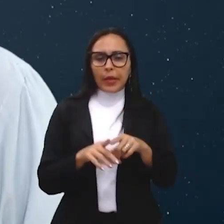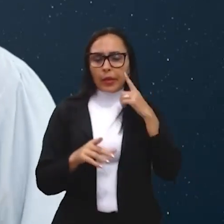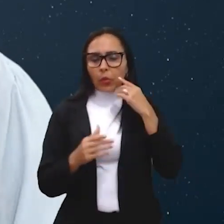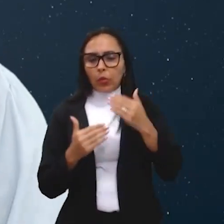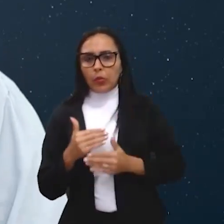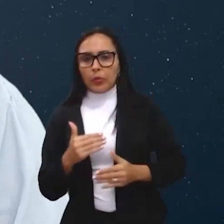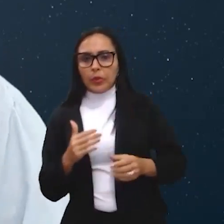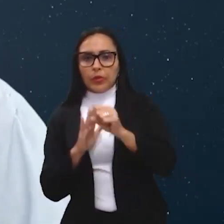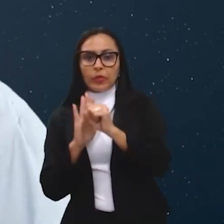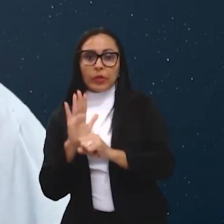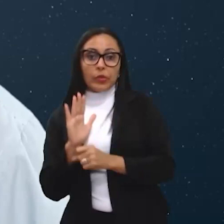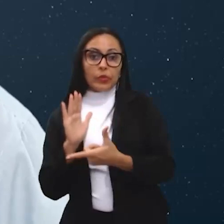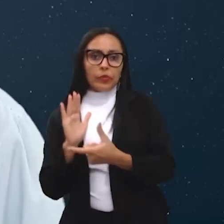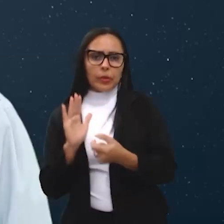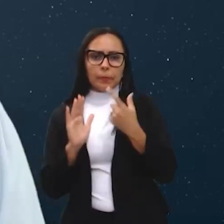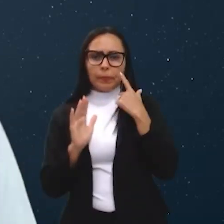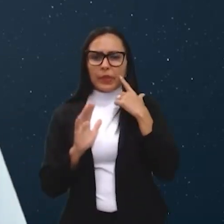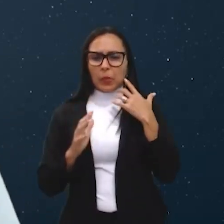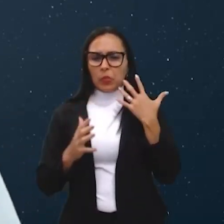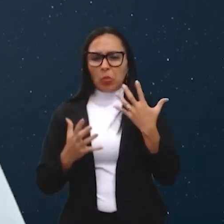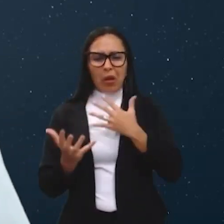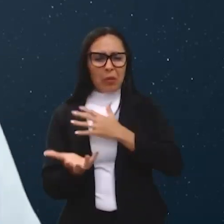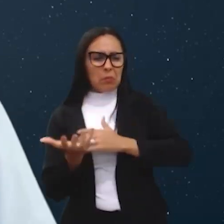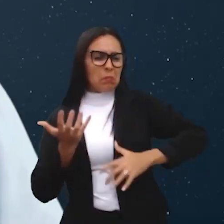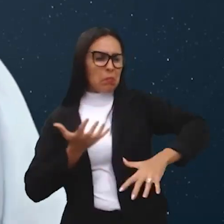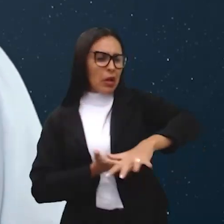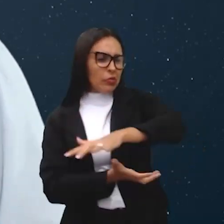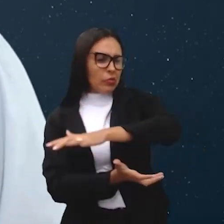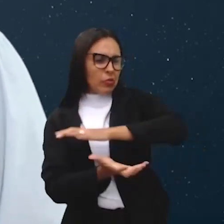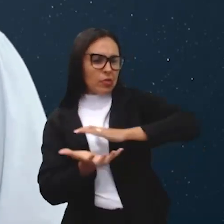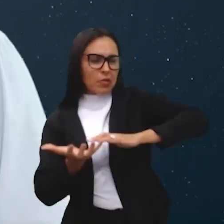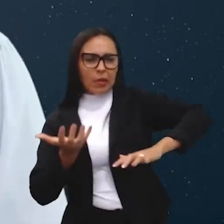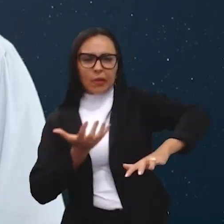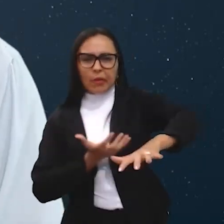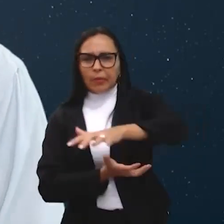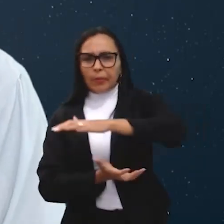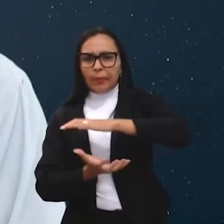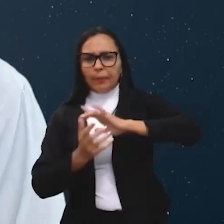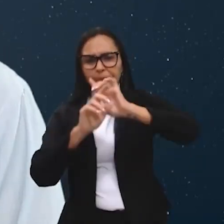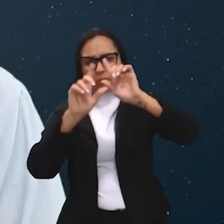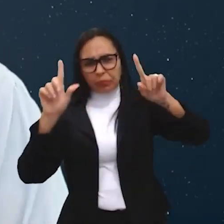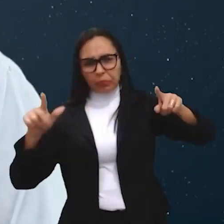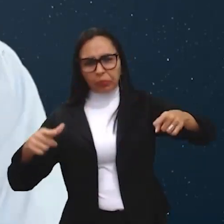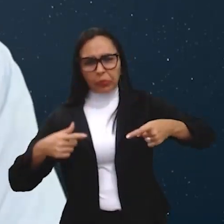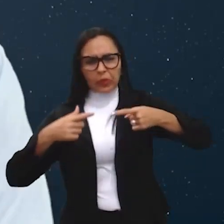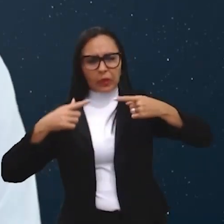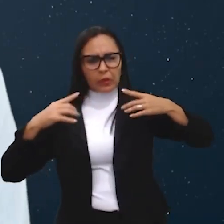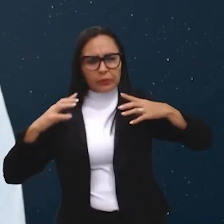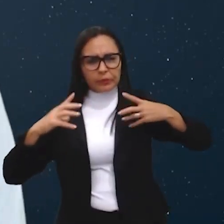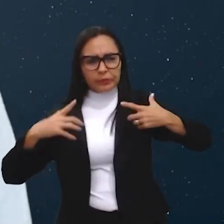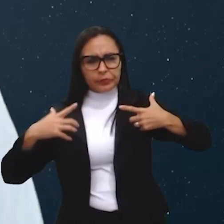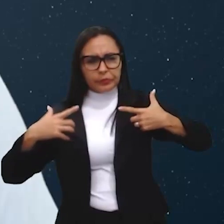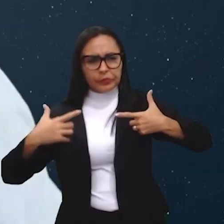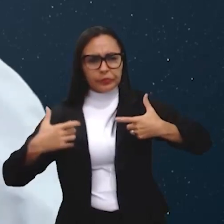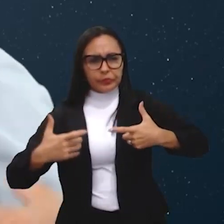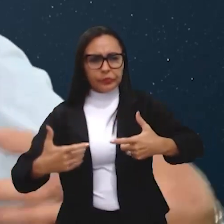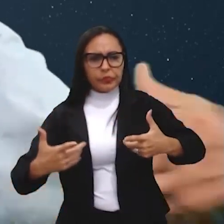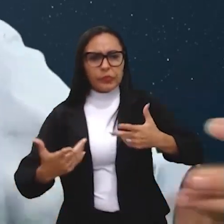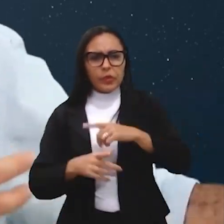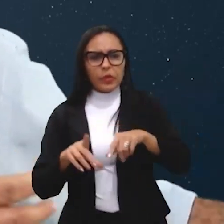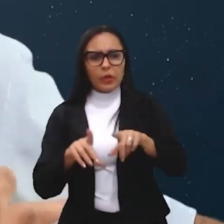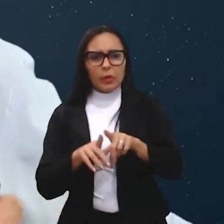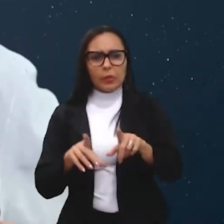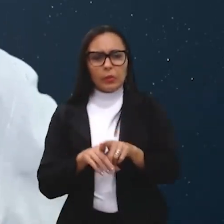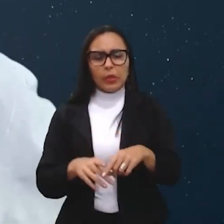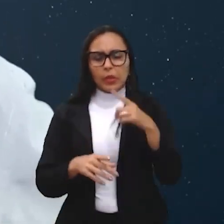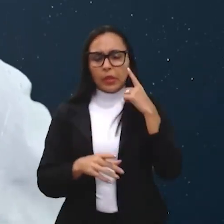XX muito agitado, muito movimentado, um confronto de autores conservadores que ainda estavam